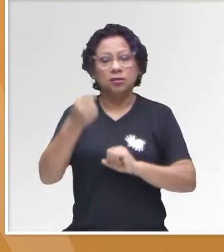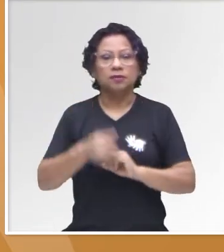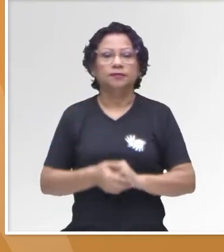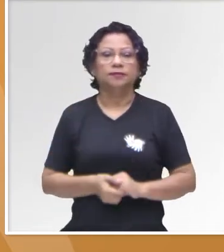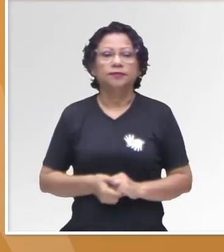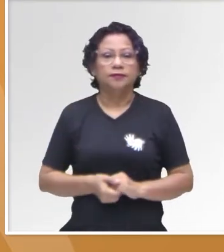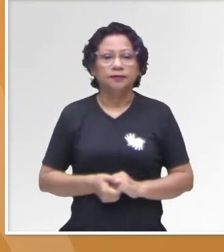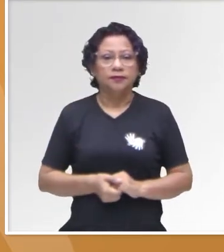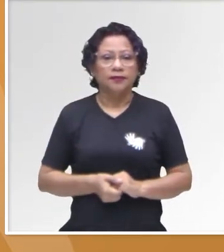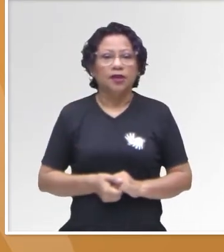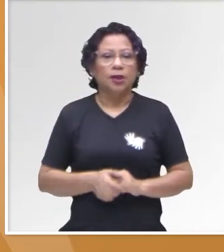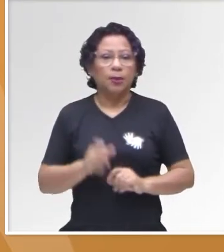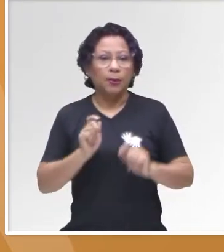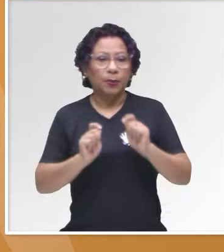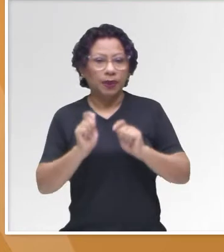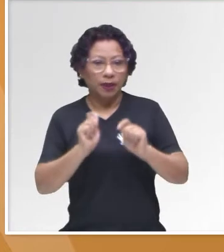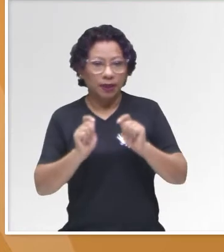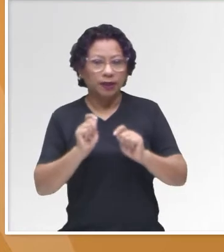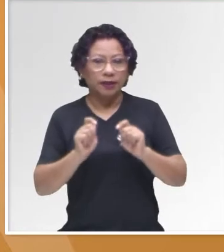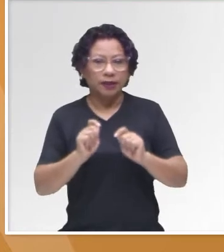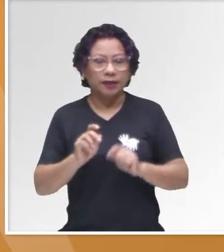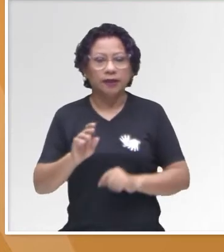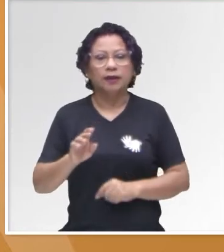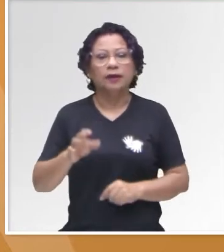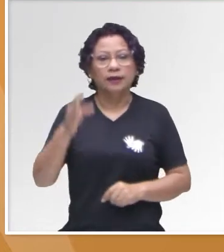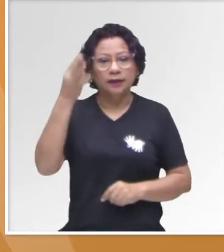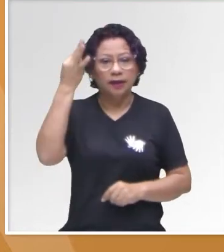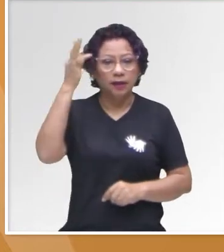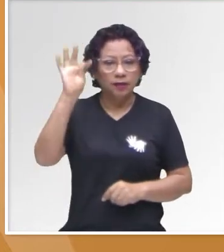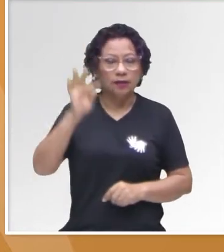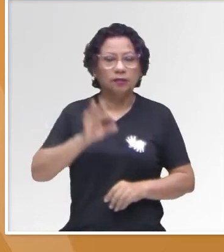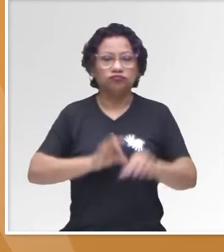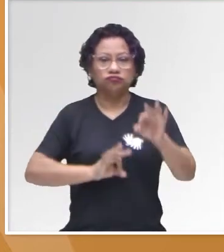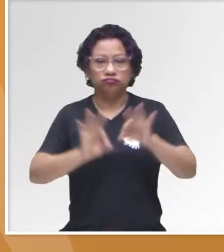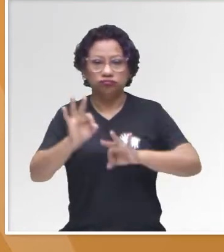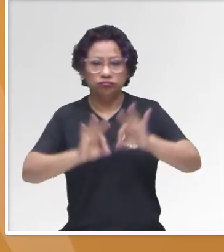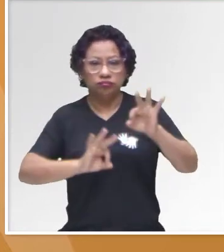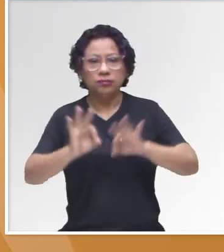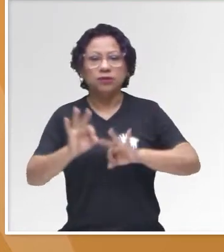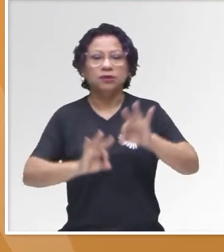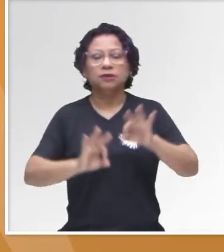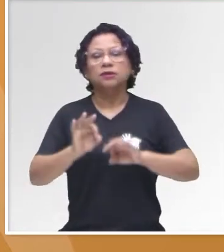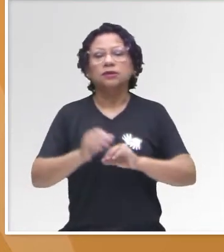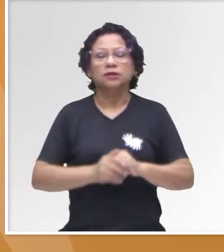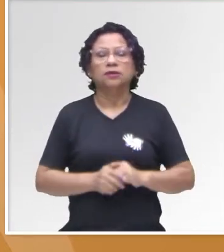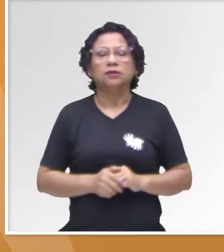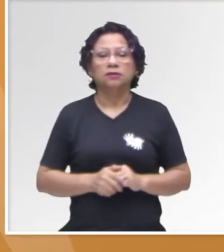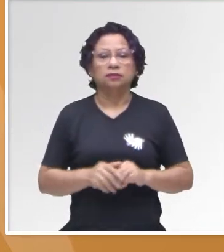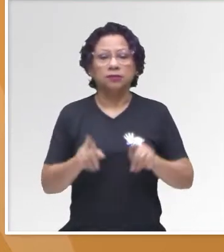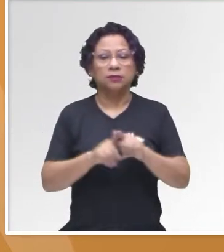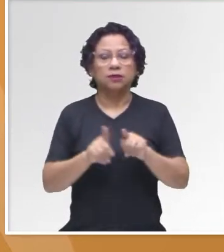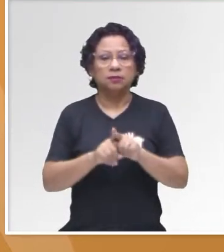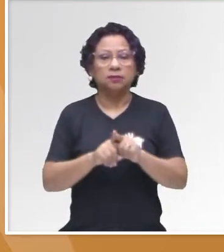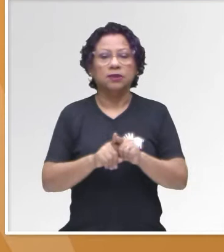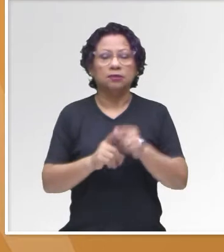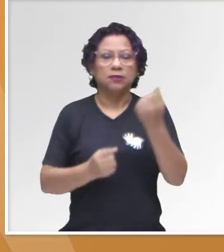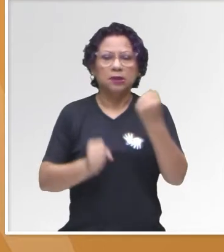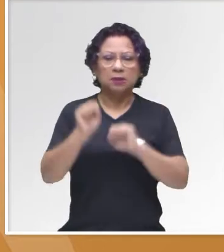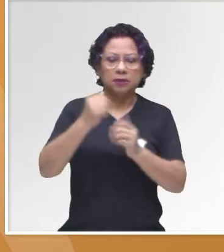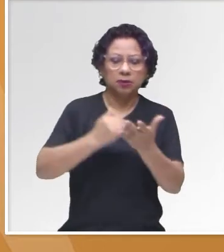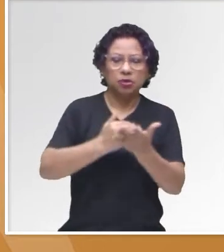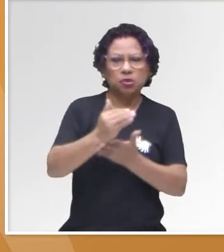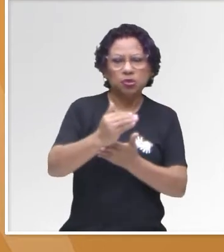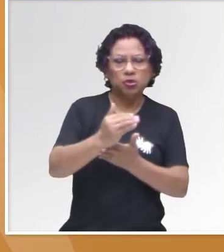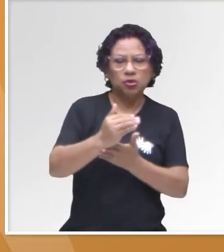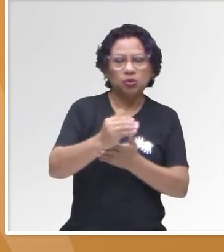determinada matéria-prima em um produto final, né? Nós vimos o histórico. Essa revolução industrial ela começou ali em meados